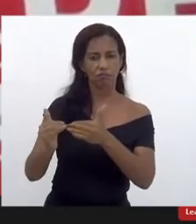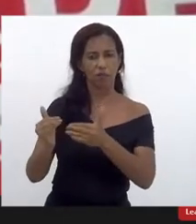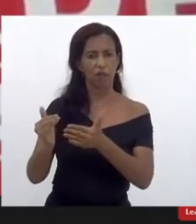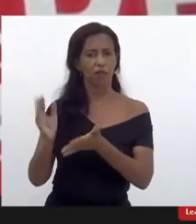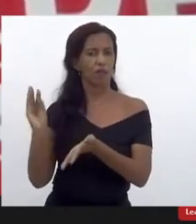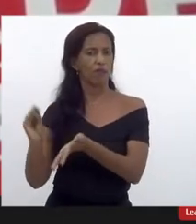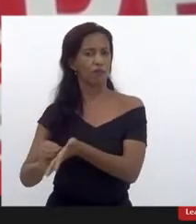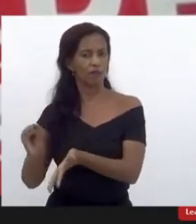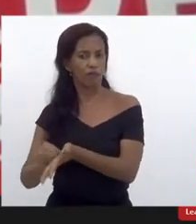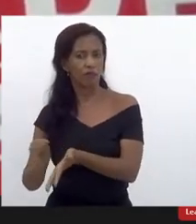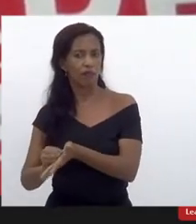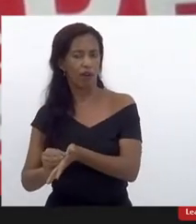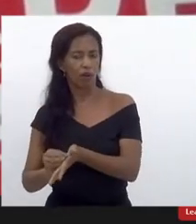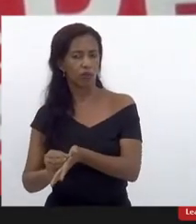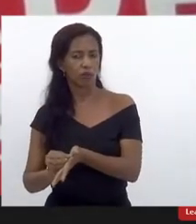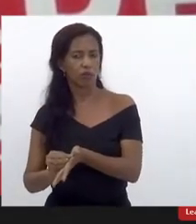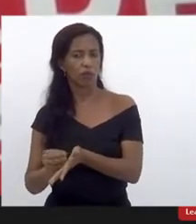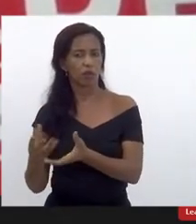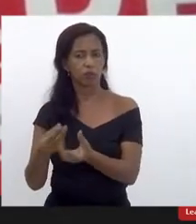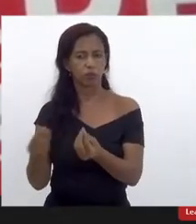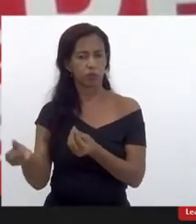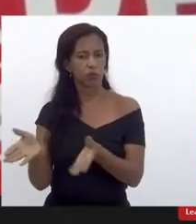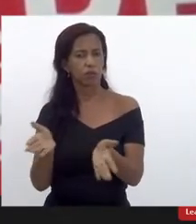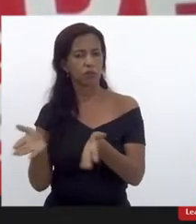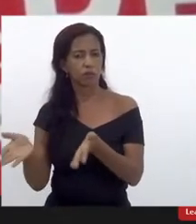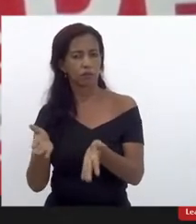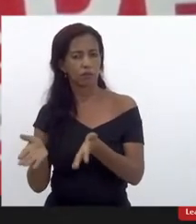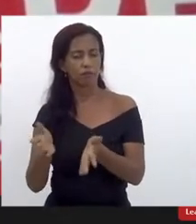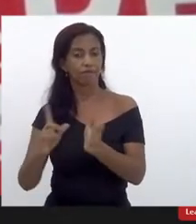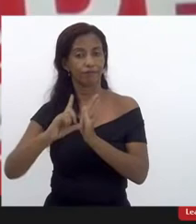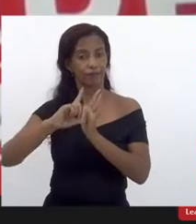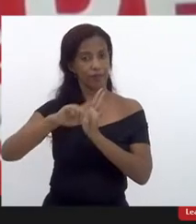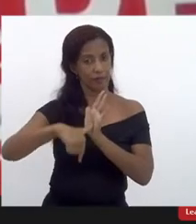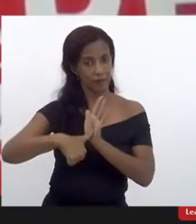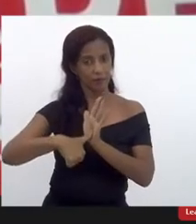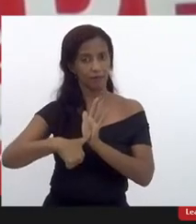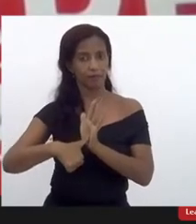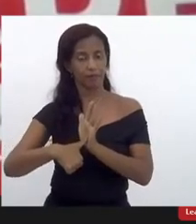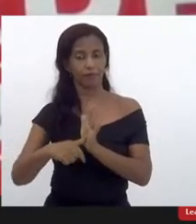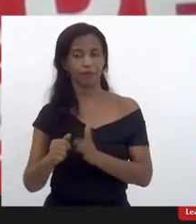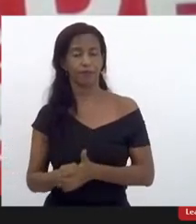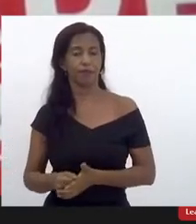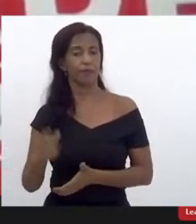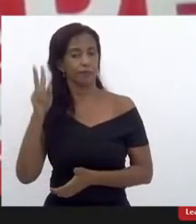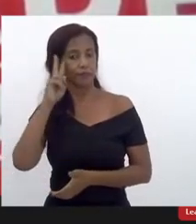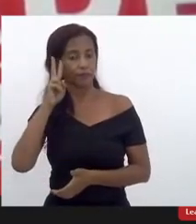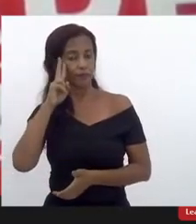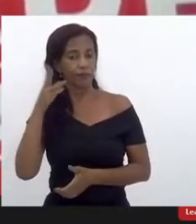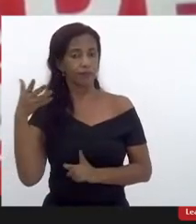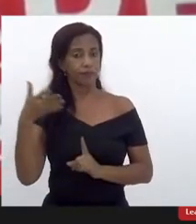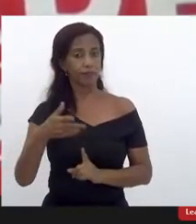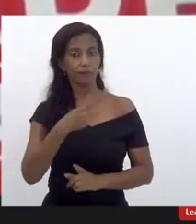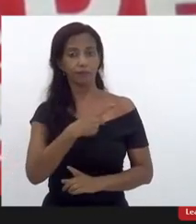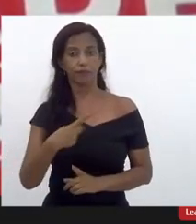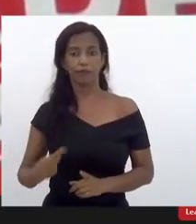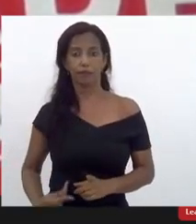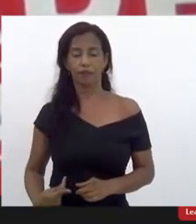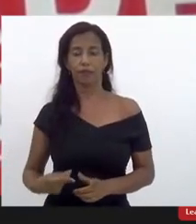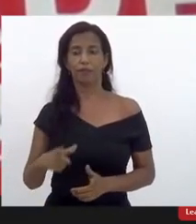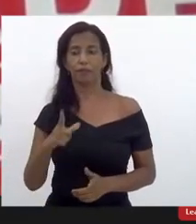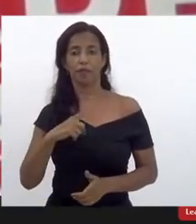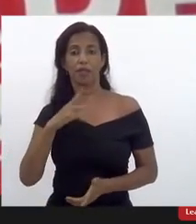restam muitas progressões de titulação em atraso. Saudamos o fato do presidente, né,